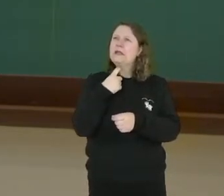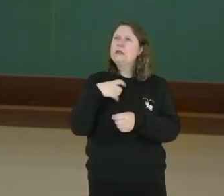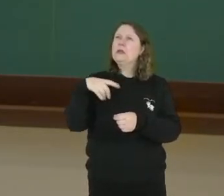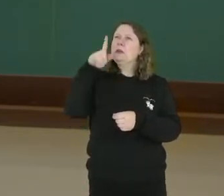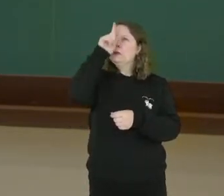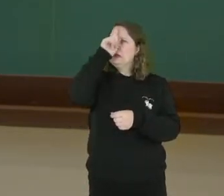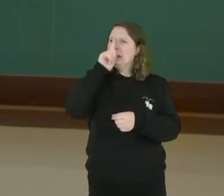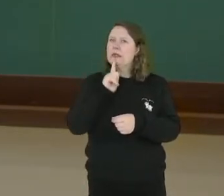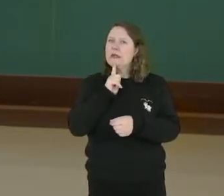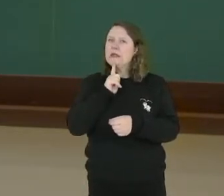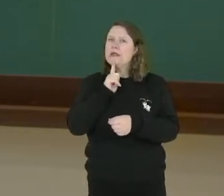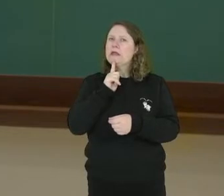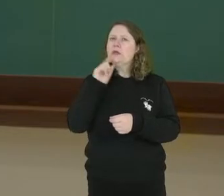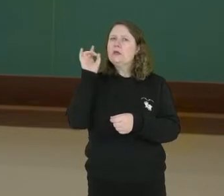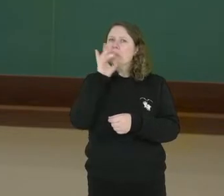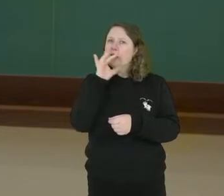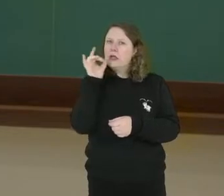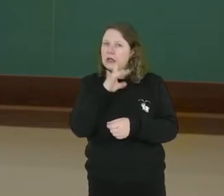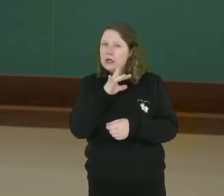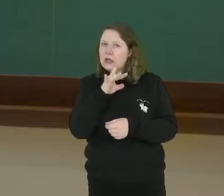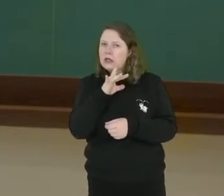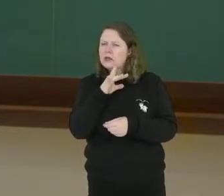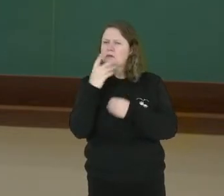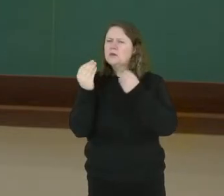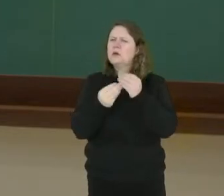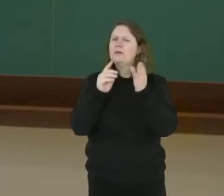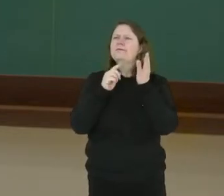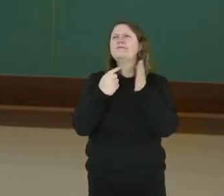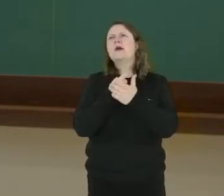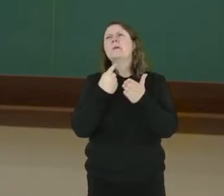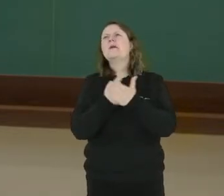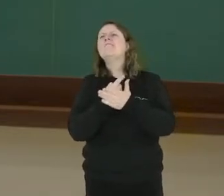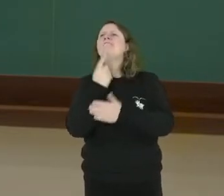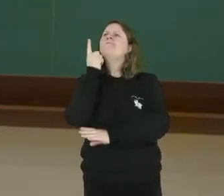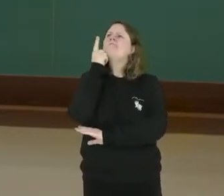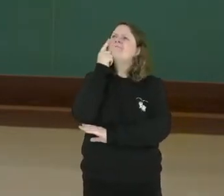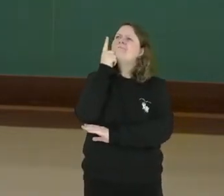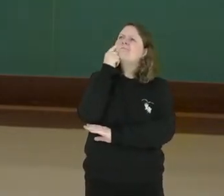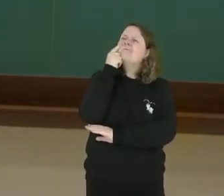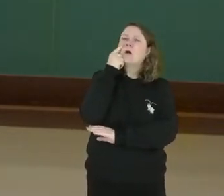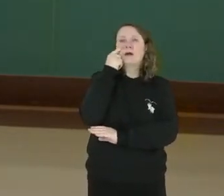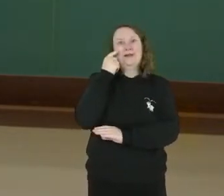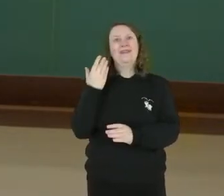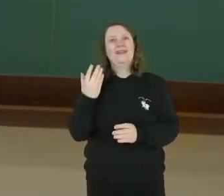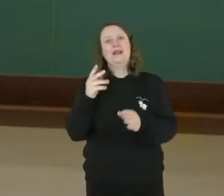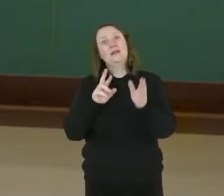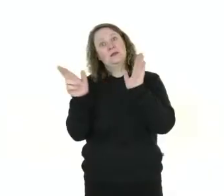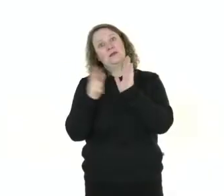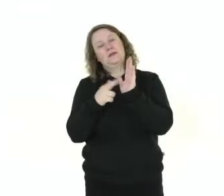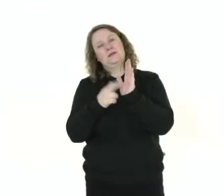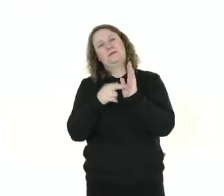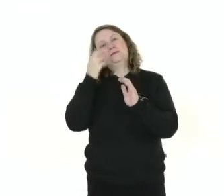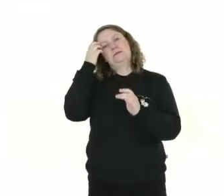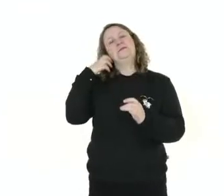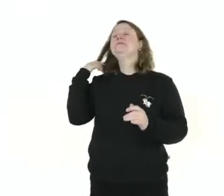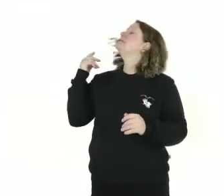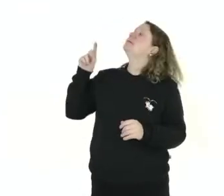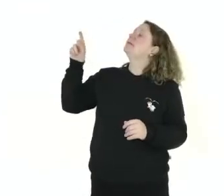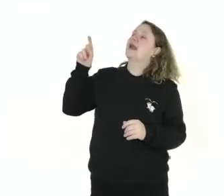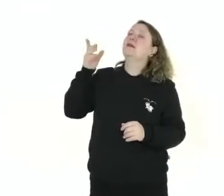verde para o amarelo? Tem tempo? Então, fazer essas perguntas e começar a respondê-las. Thomas Edison